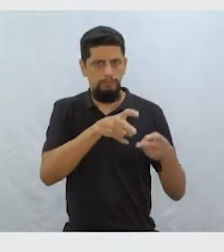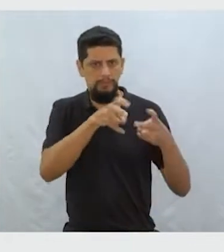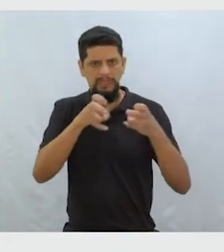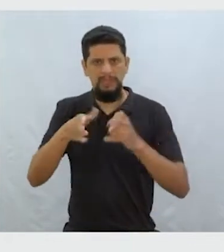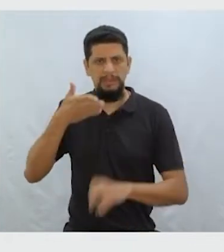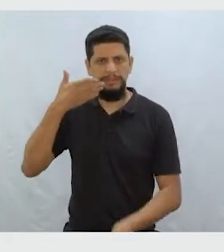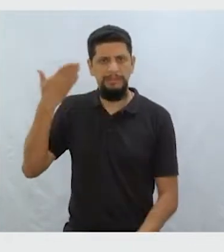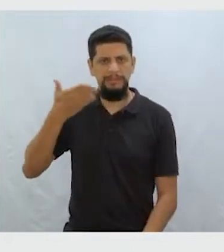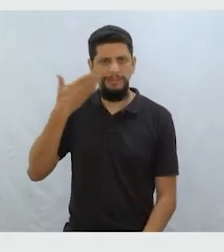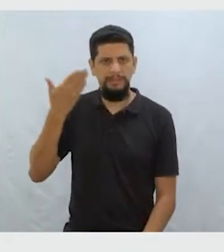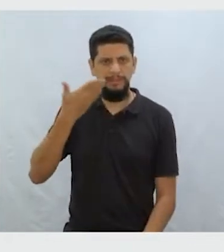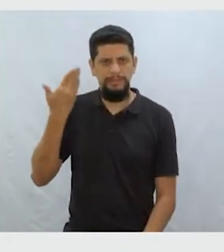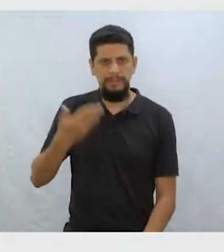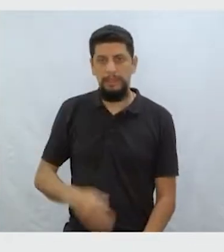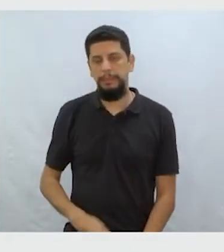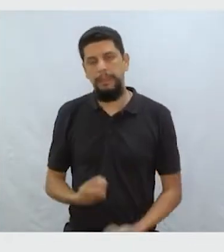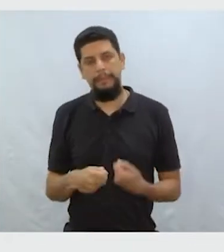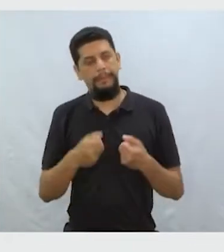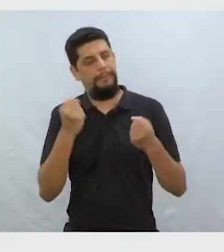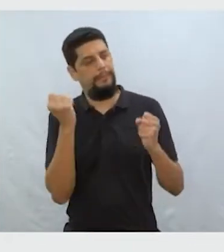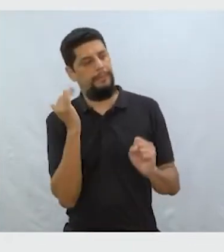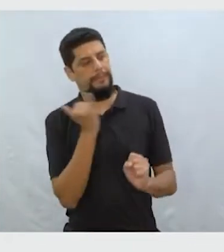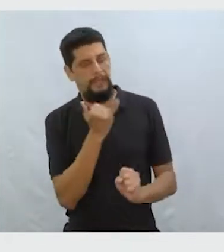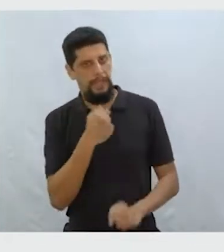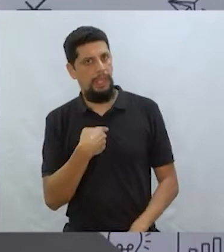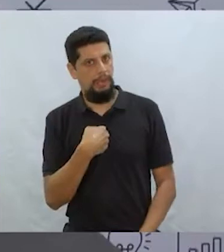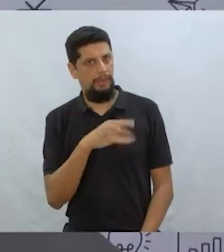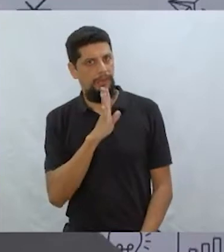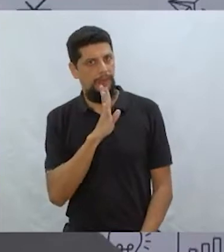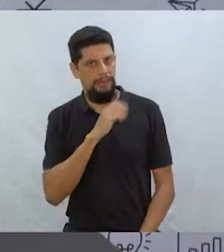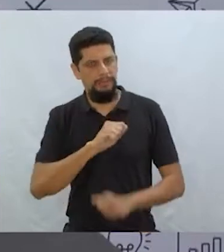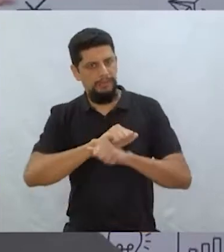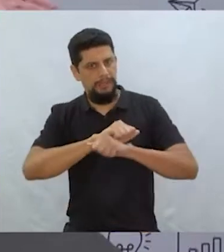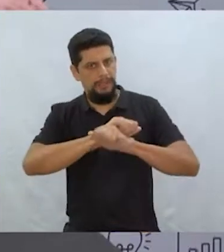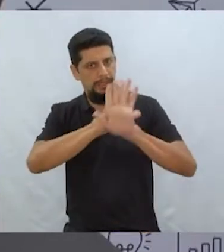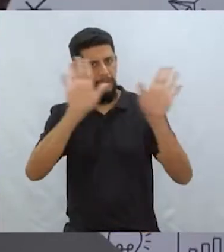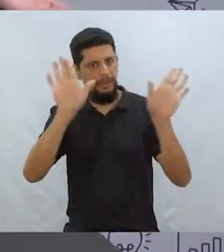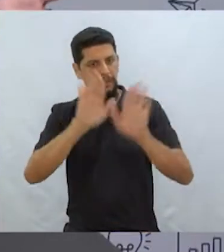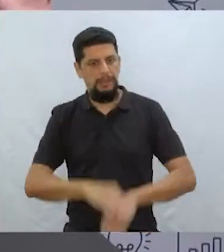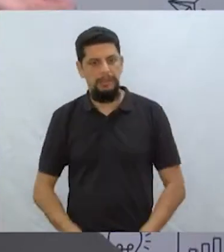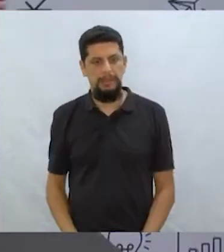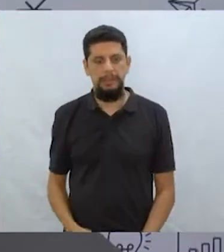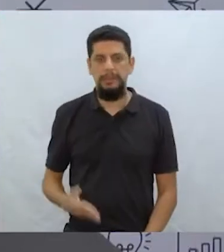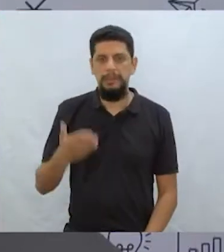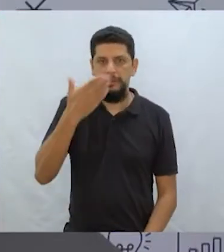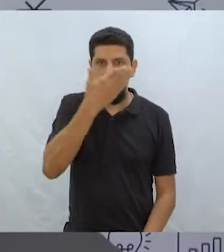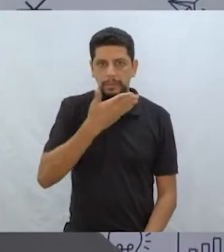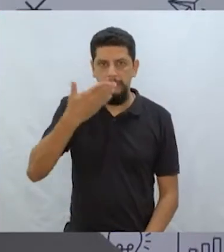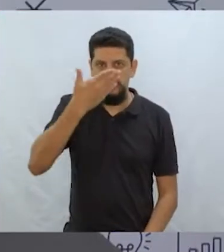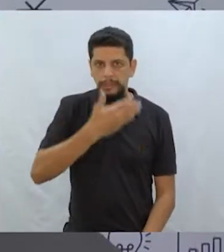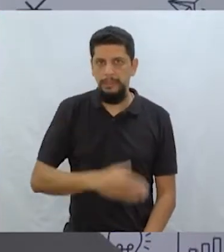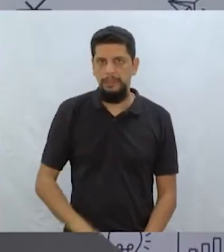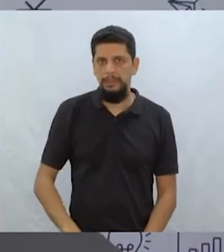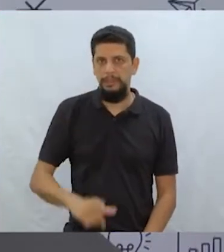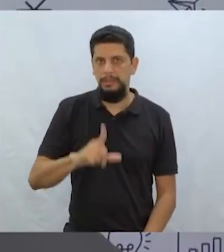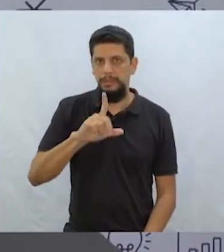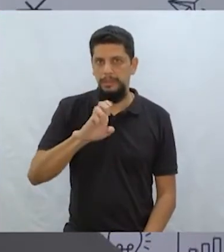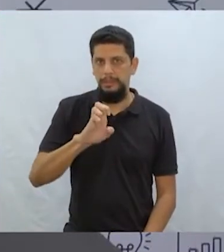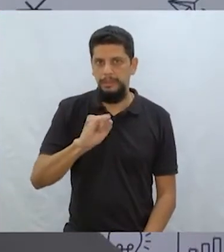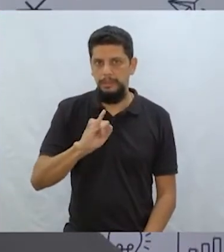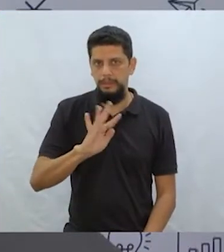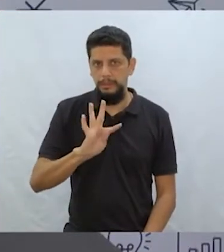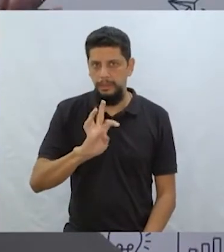perceber ali iso é muito fácil professor não precisa nem ficar falando muito porque isso aí eu conheço Claro é o nosso doce de leite